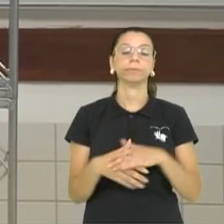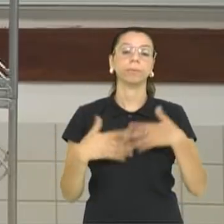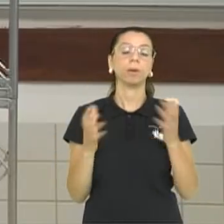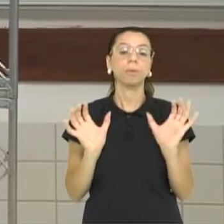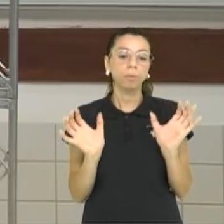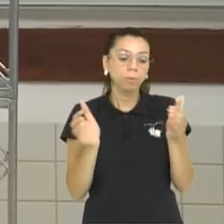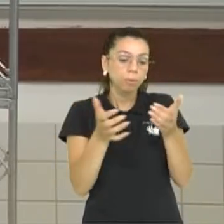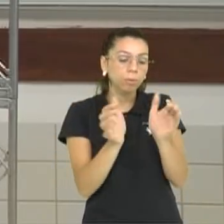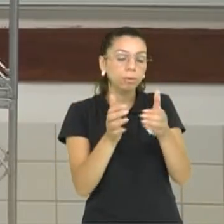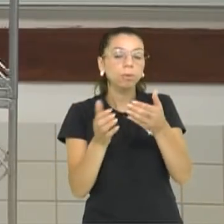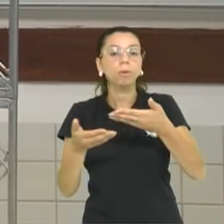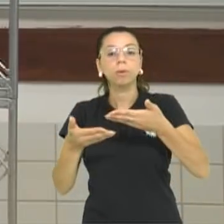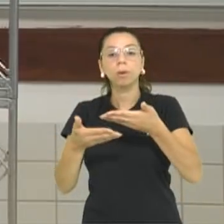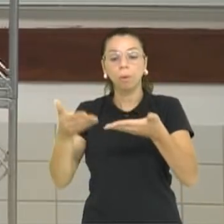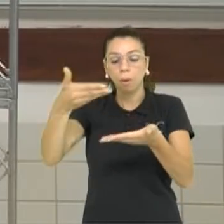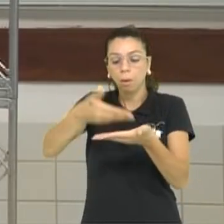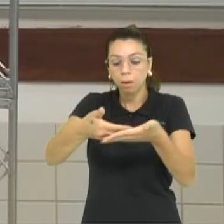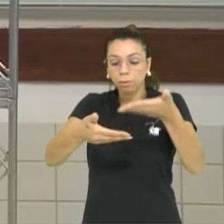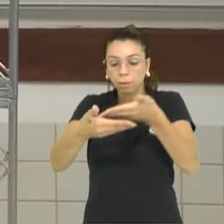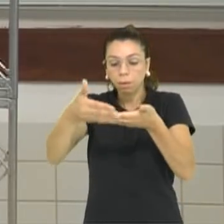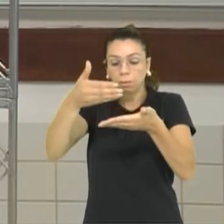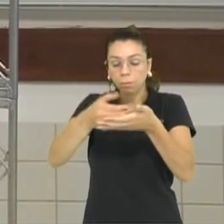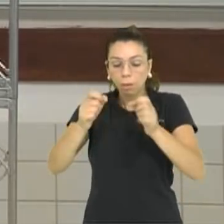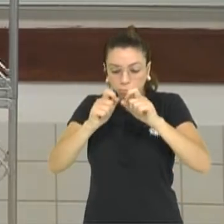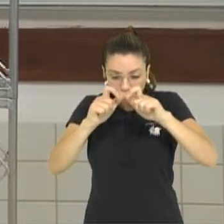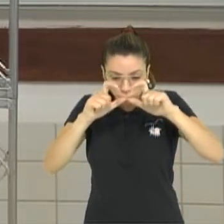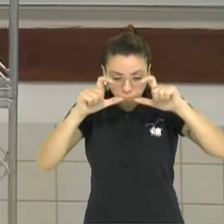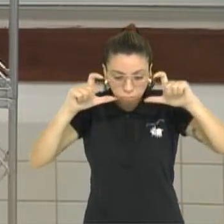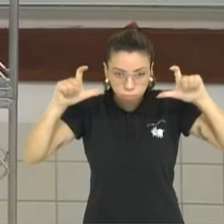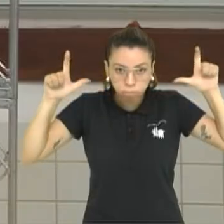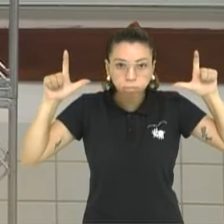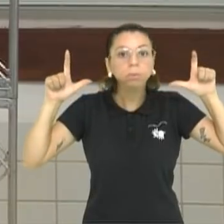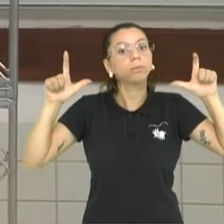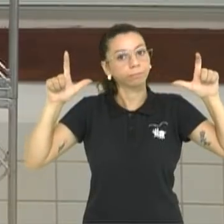quê? Amplia o que nós podemos enxergar.